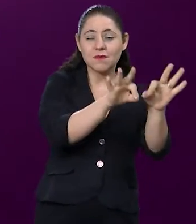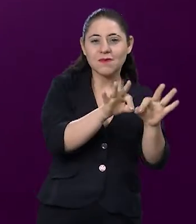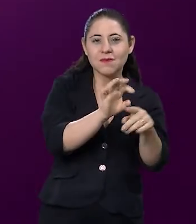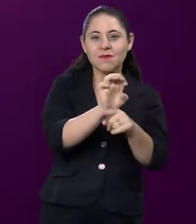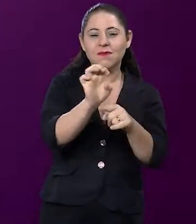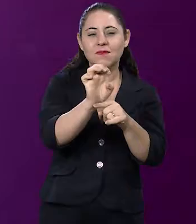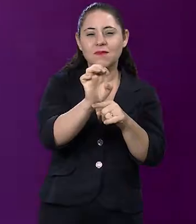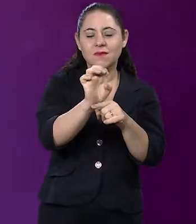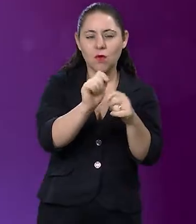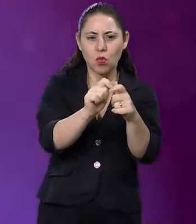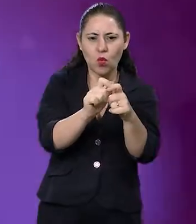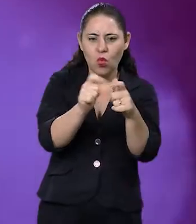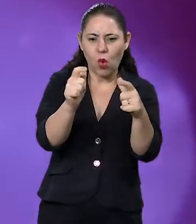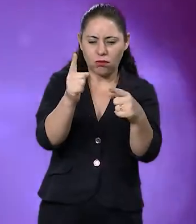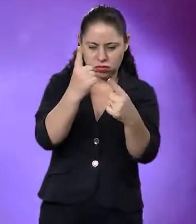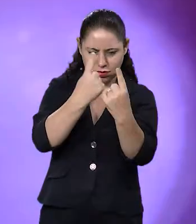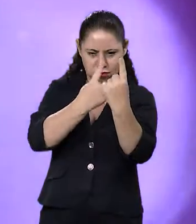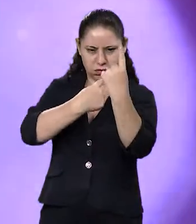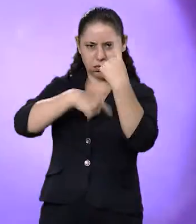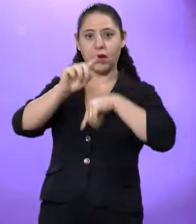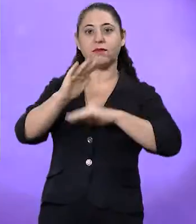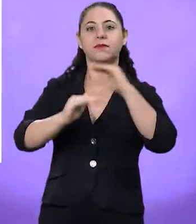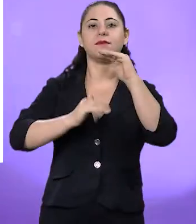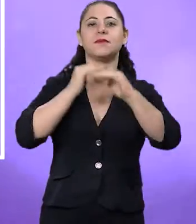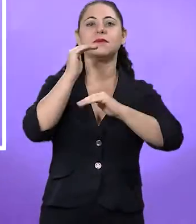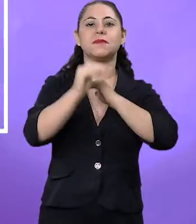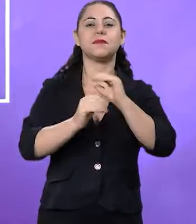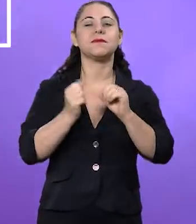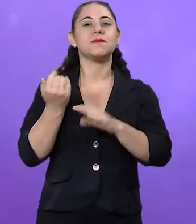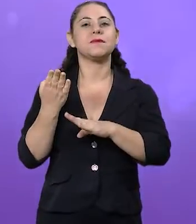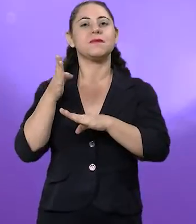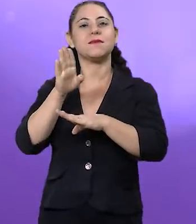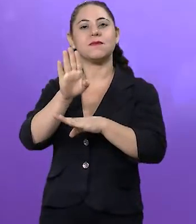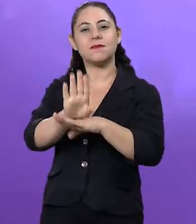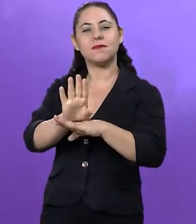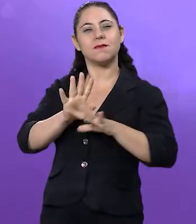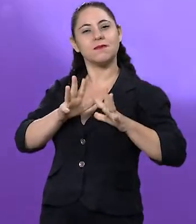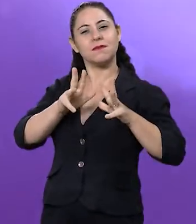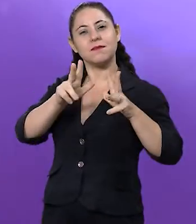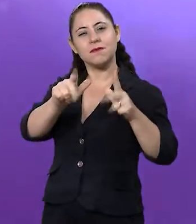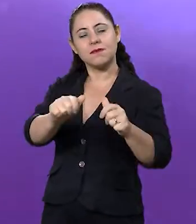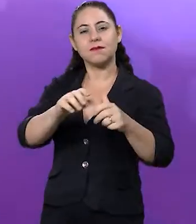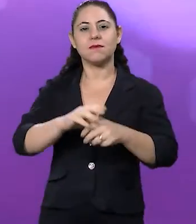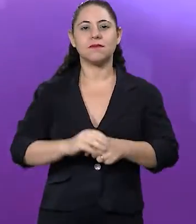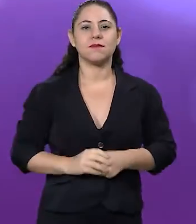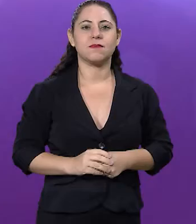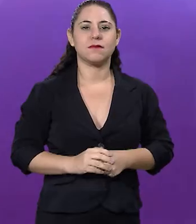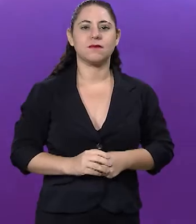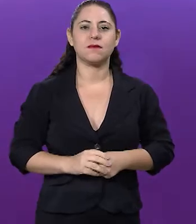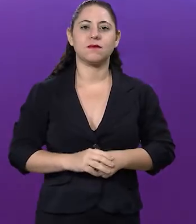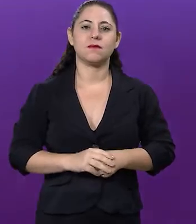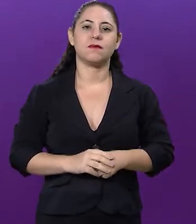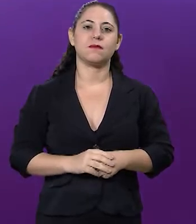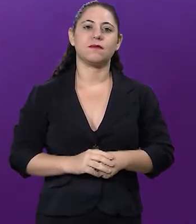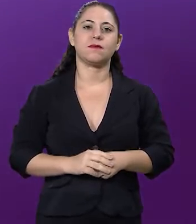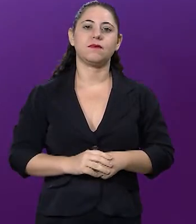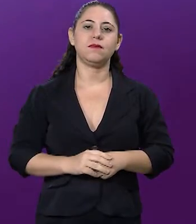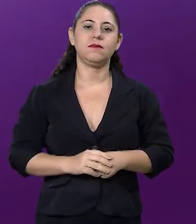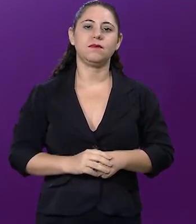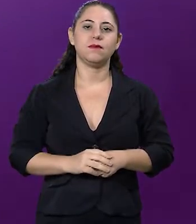nosso Estado, impulsionando mudanças significativas que beneficiam a todos.